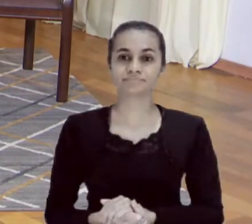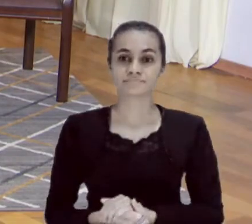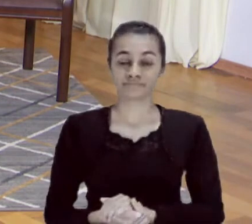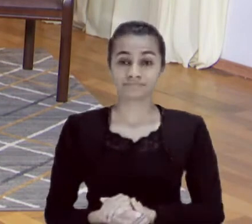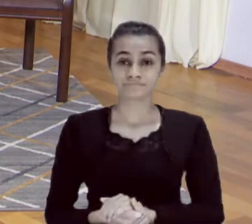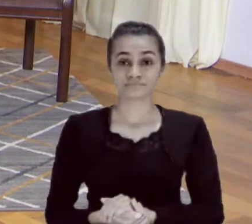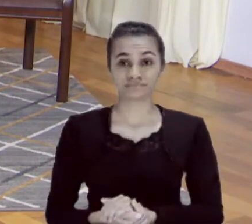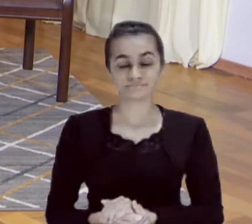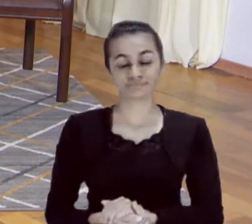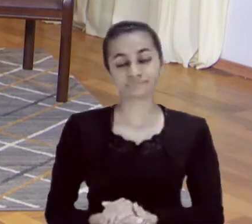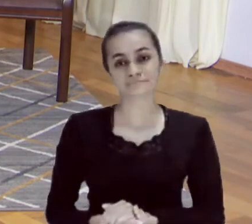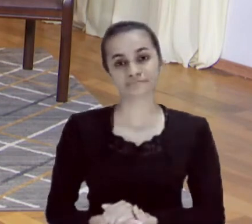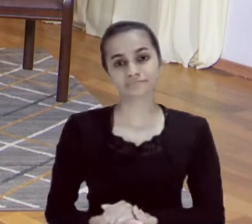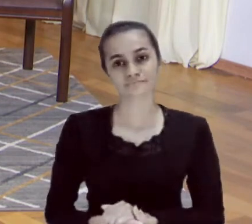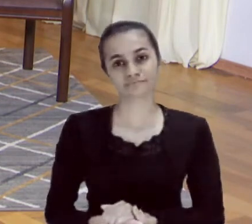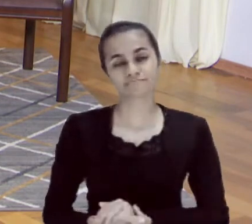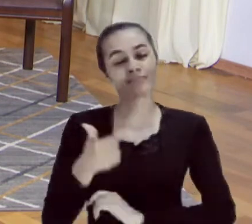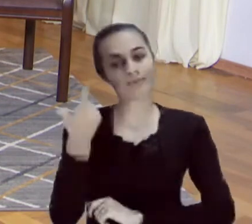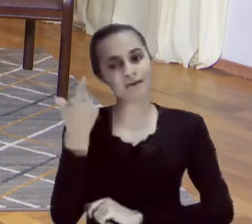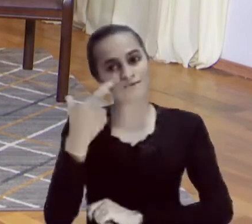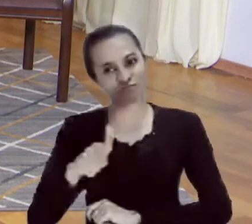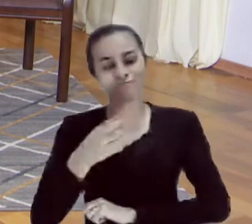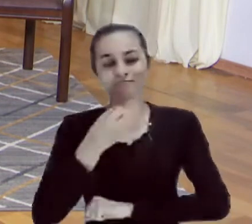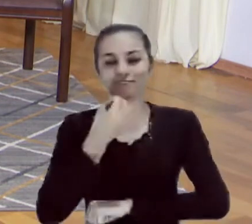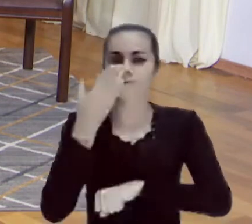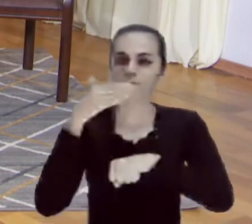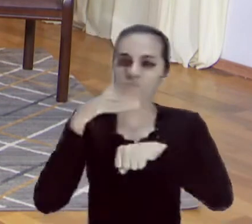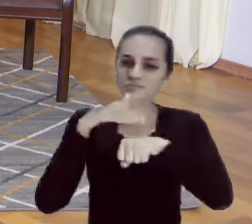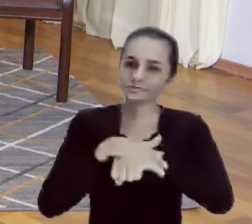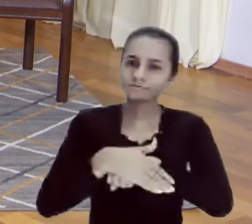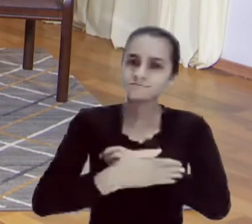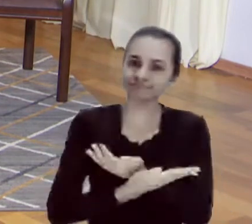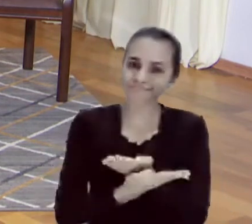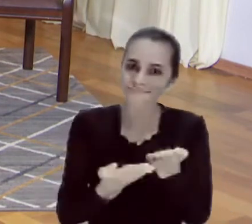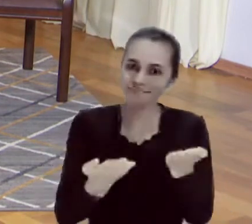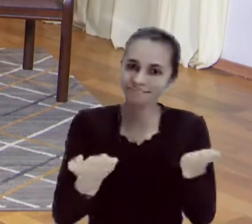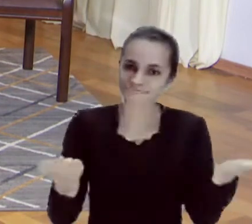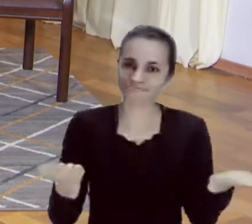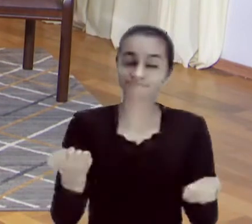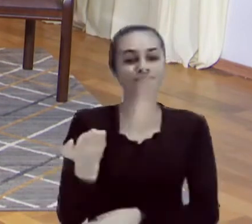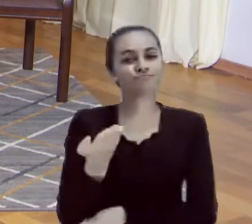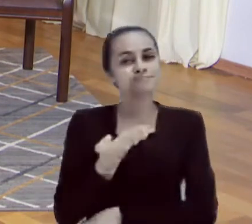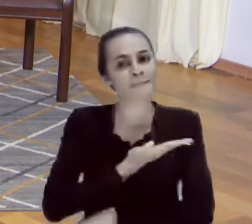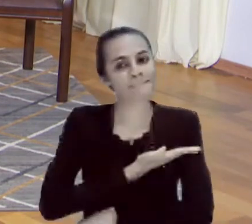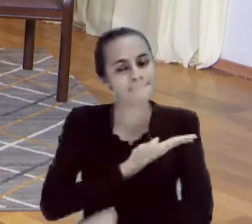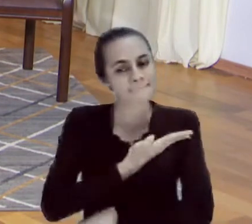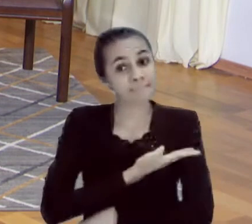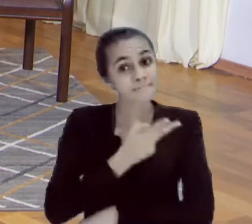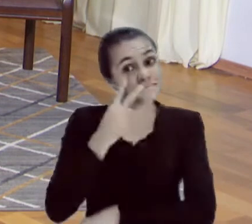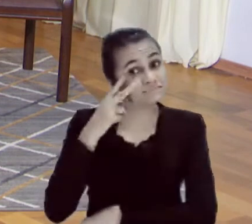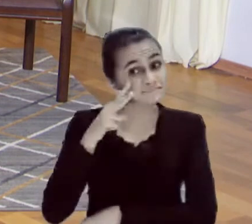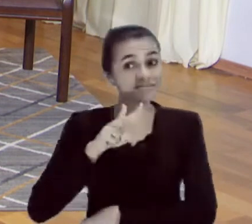Mais uma vez, boa noite aos nossos irmãos, aos nossos amigos que nos acompanham.